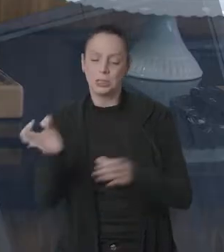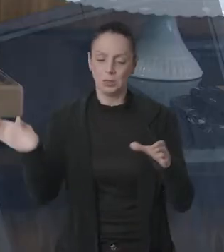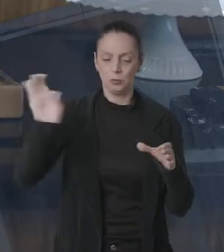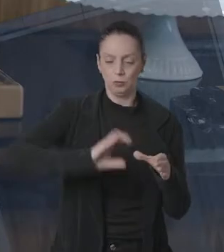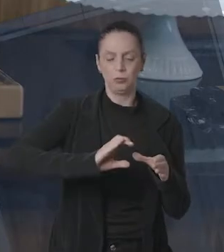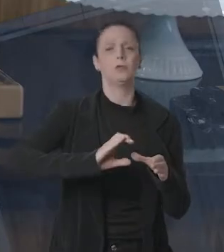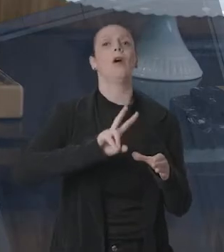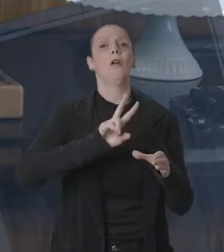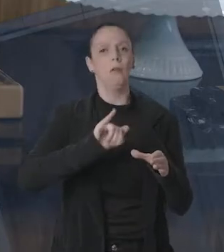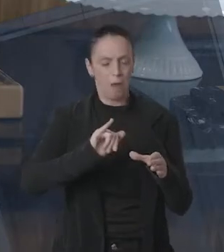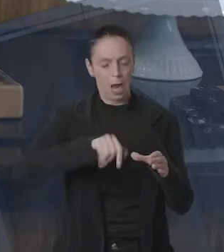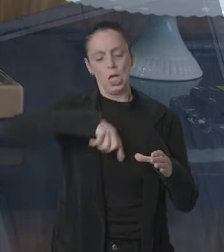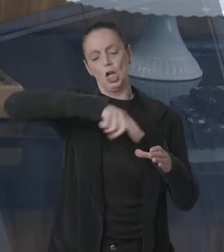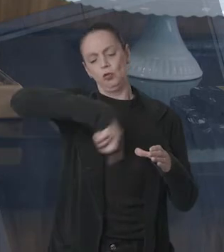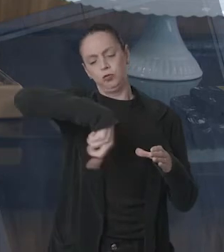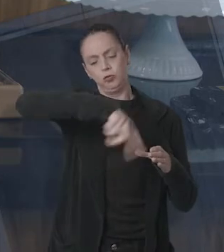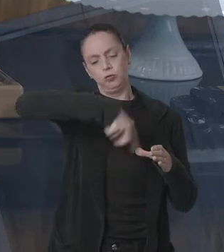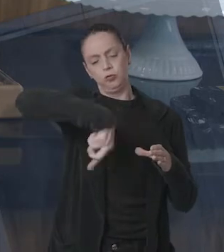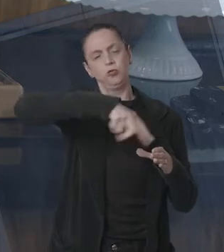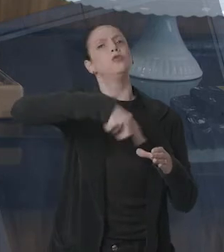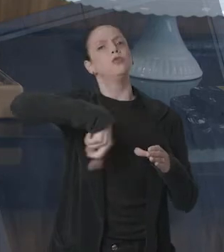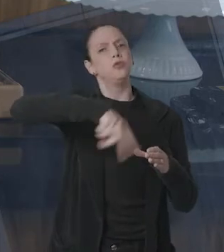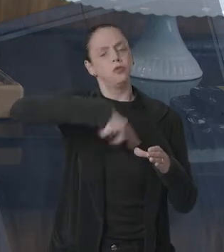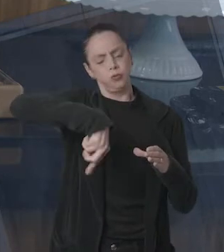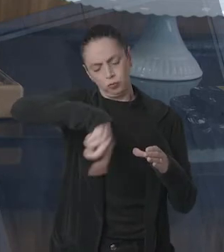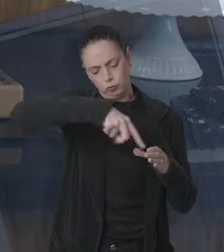e a gente vai bater